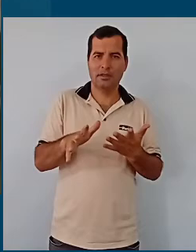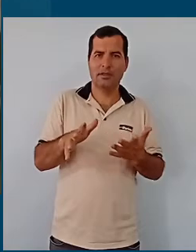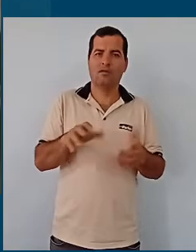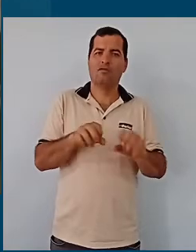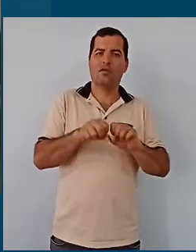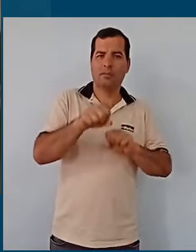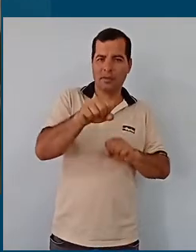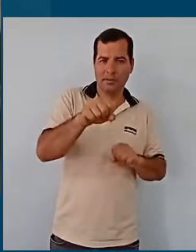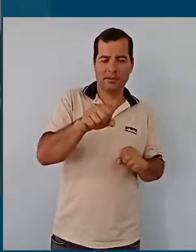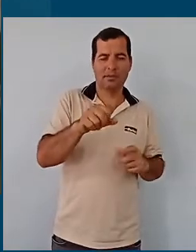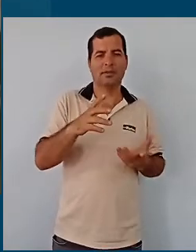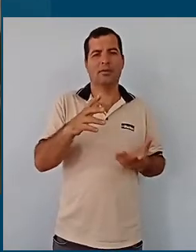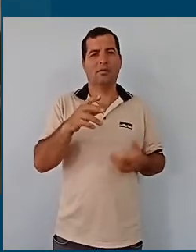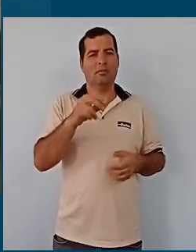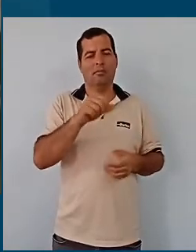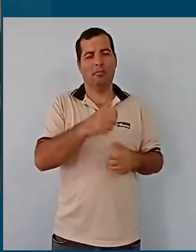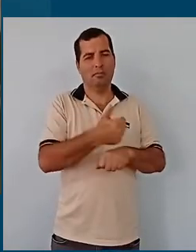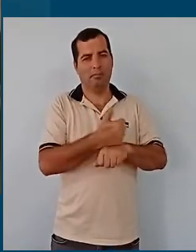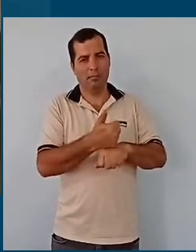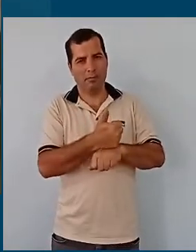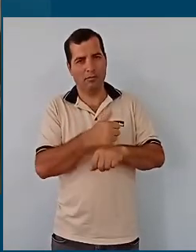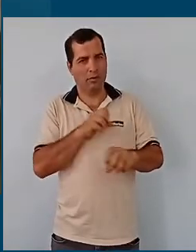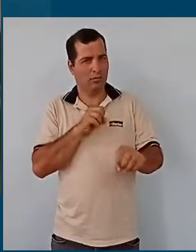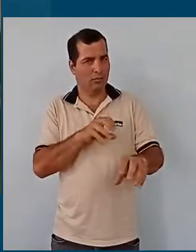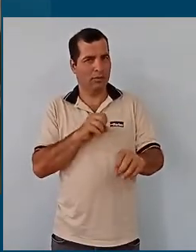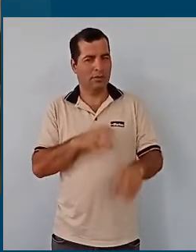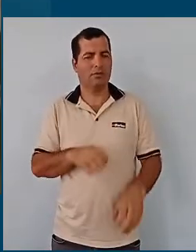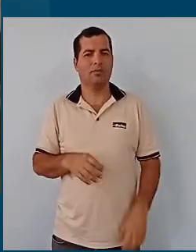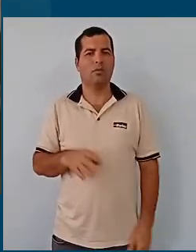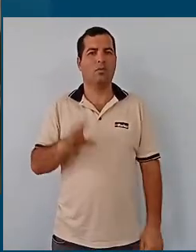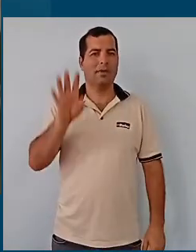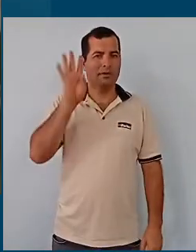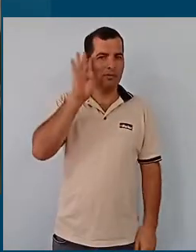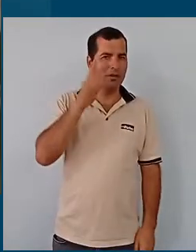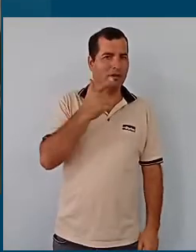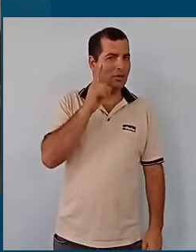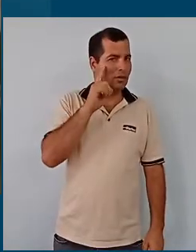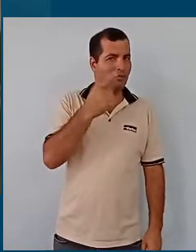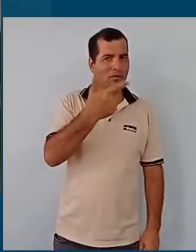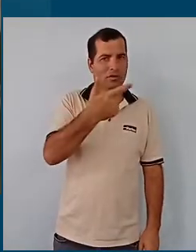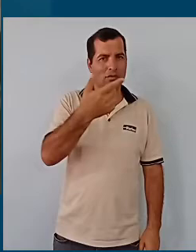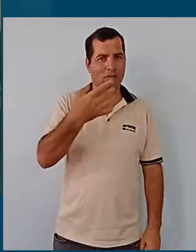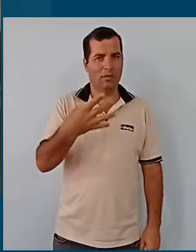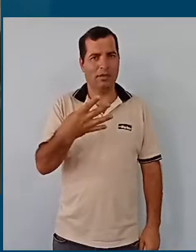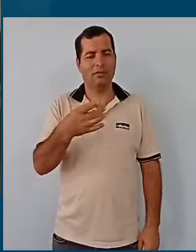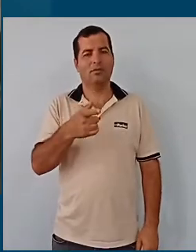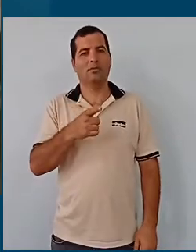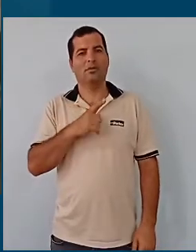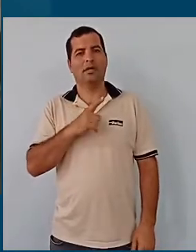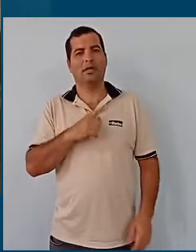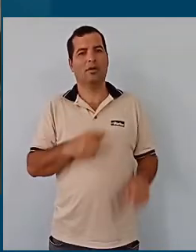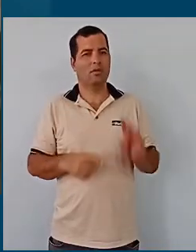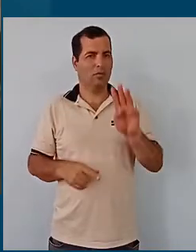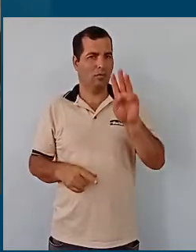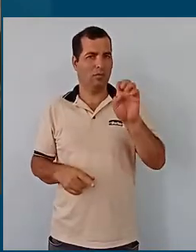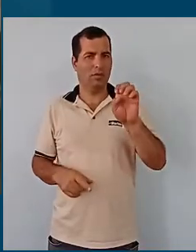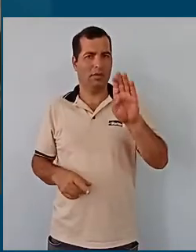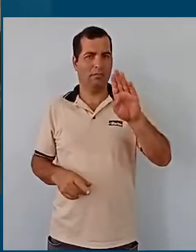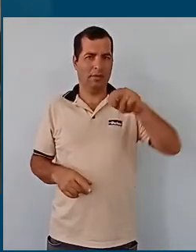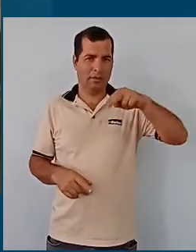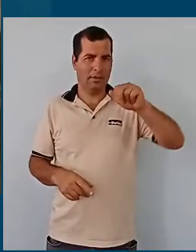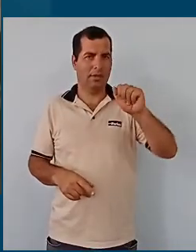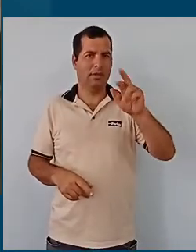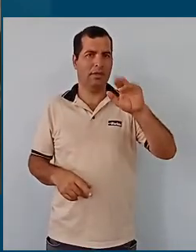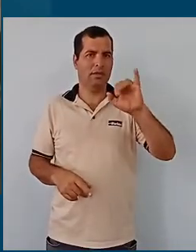formação para os nossos profissionais. Então, nesta quarta-feira, dia 24, nós teremos o webinário com os